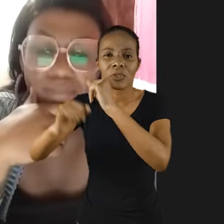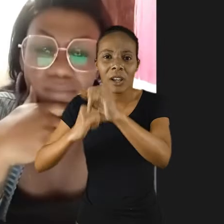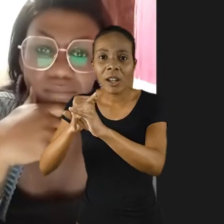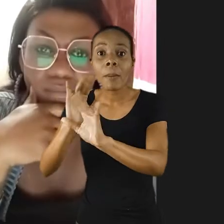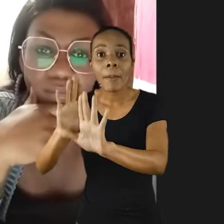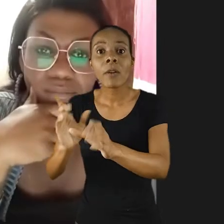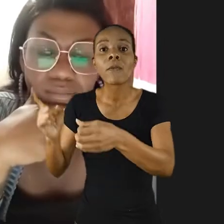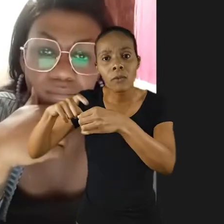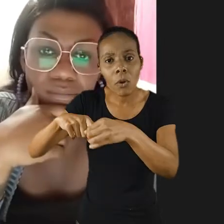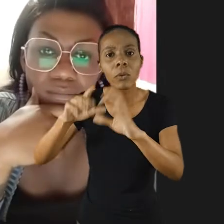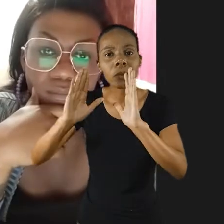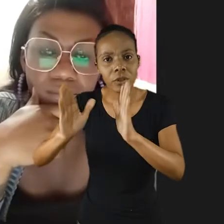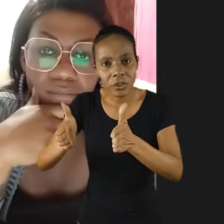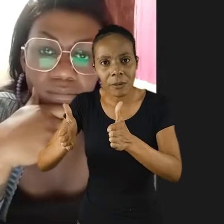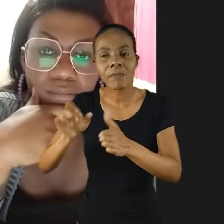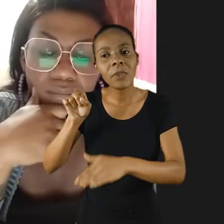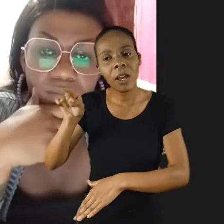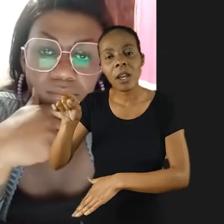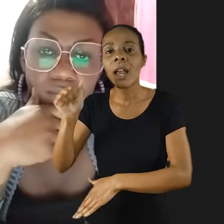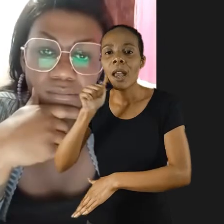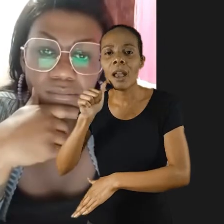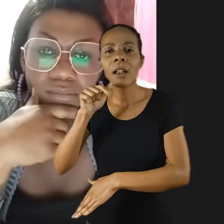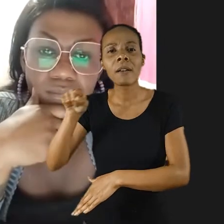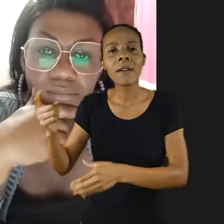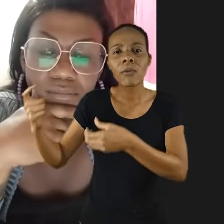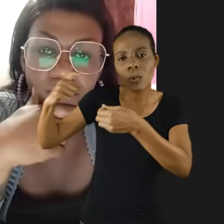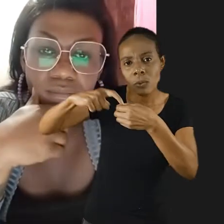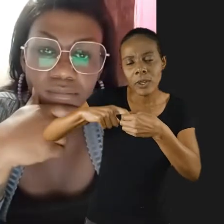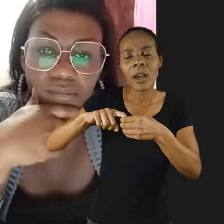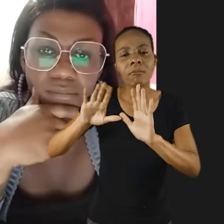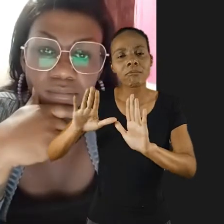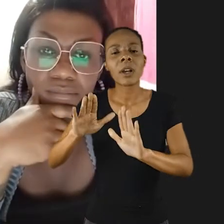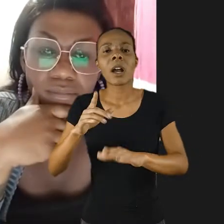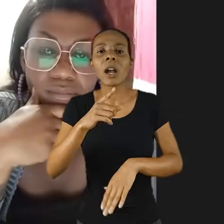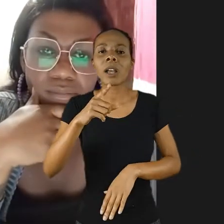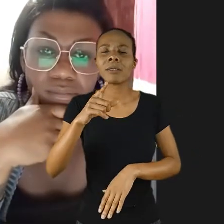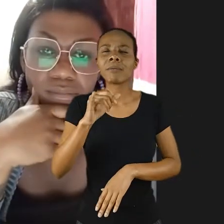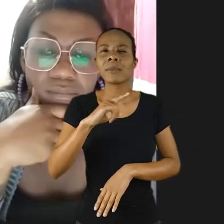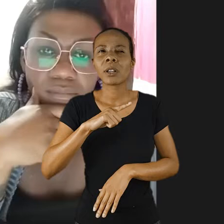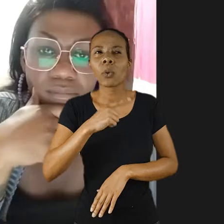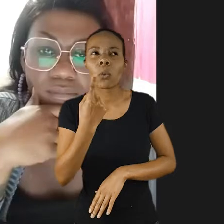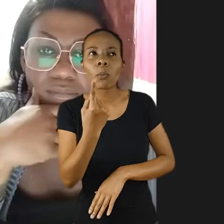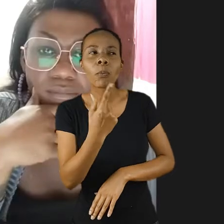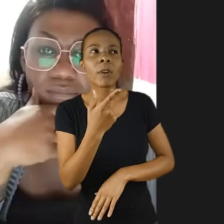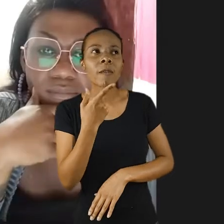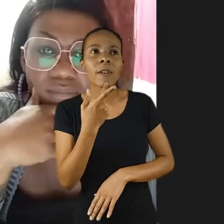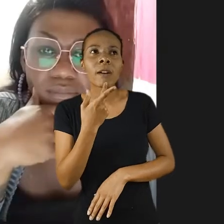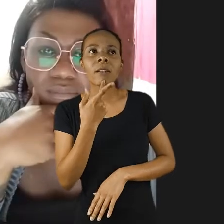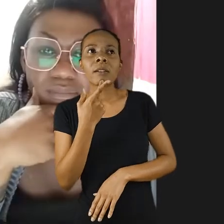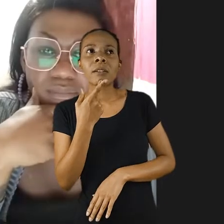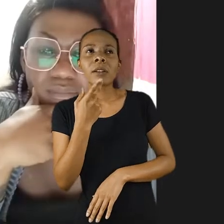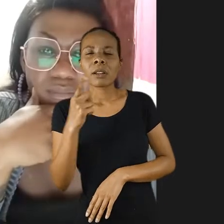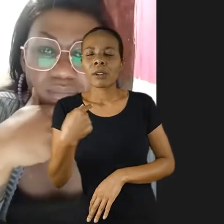Mas enquanto ela está retornando, eu acho que teve uma fala, teve uma palavra que a gente pouco fala,